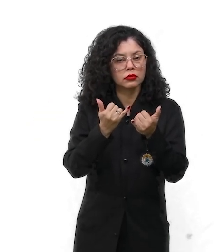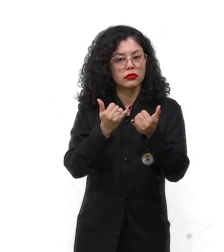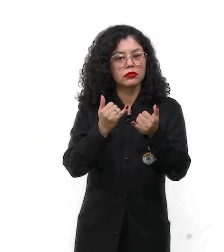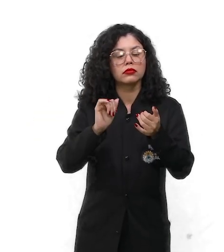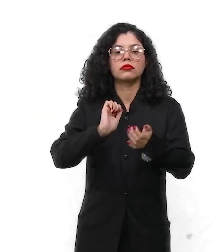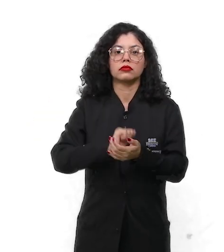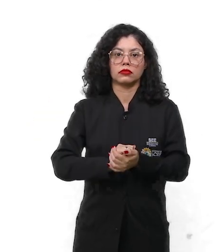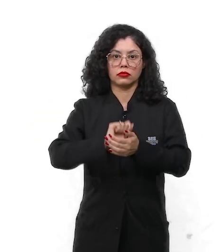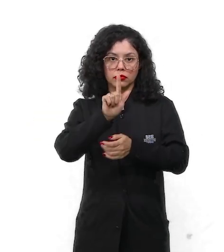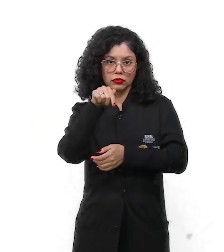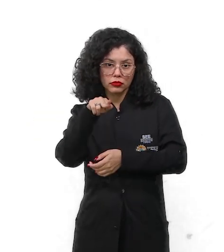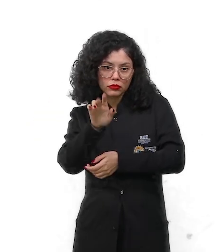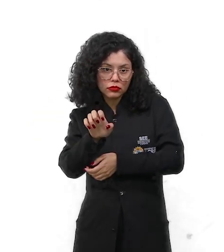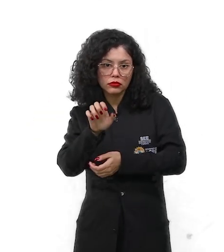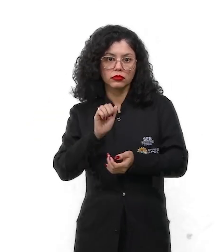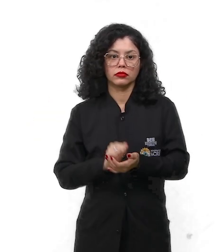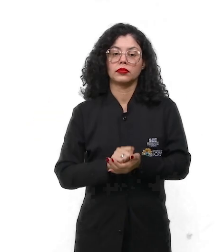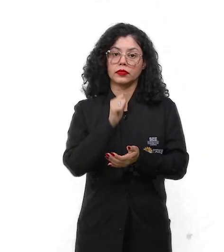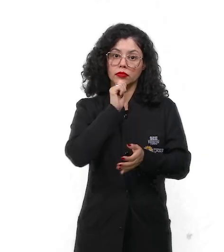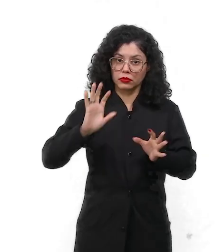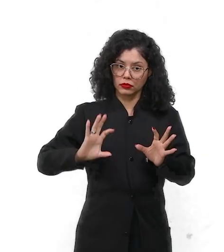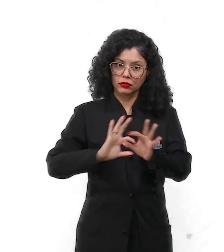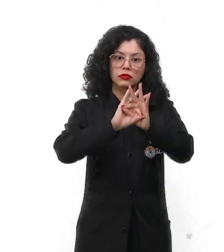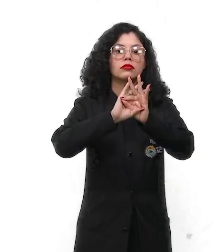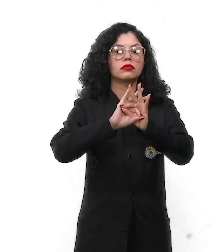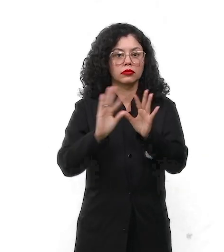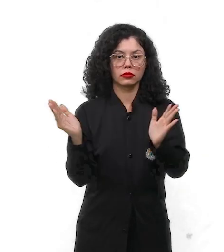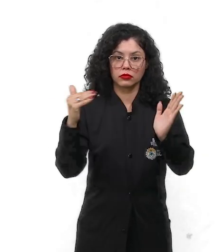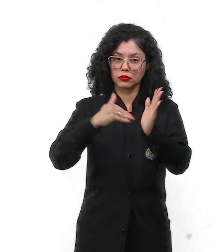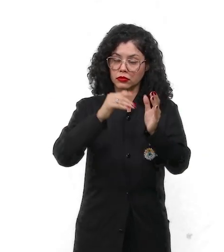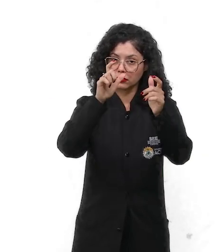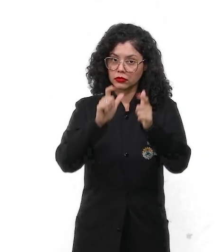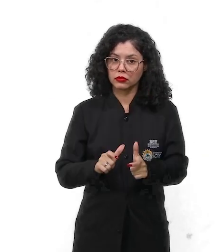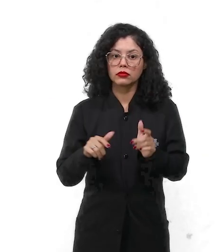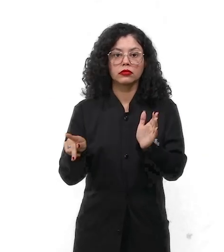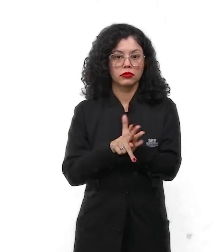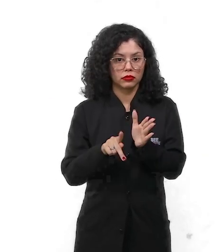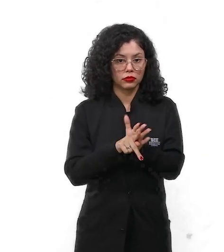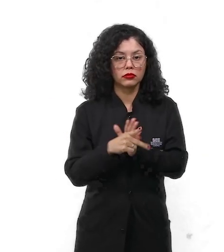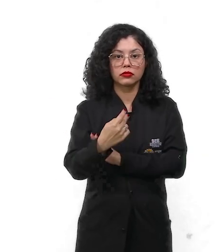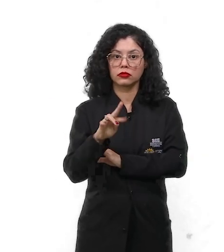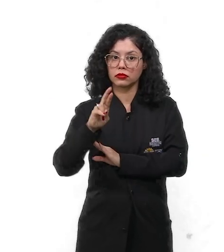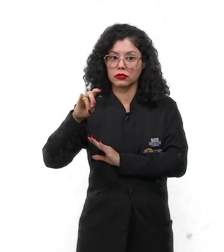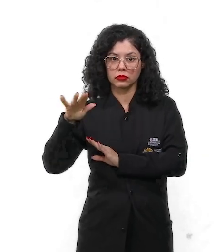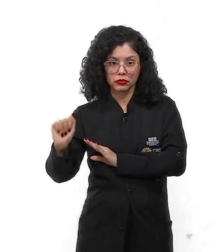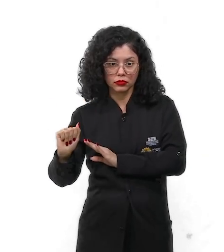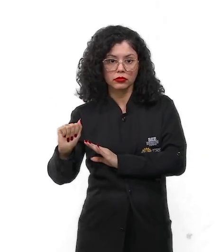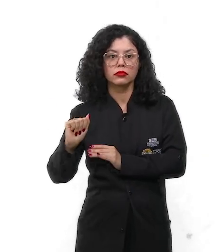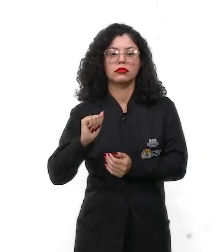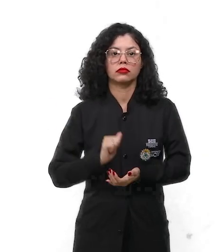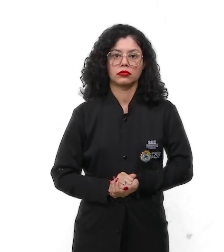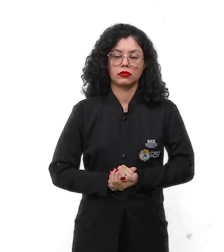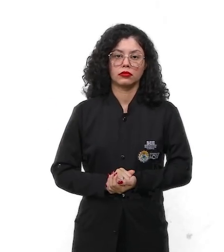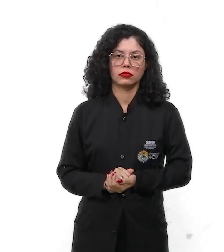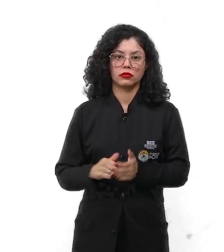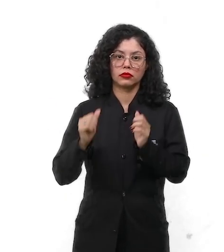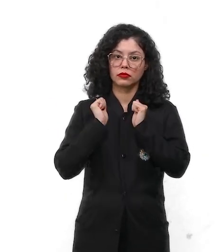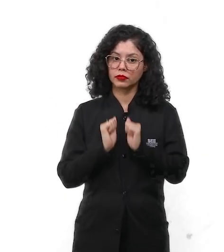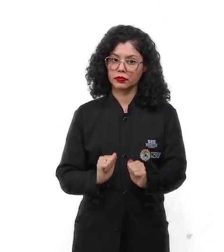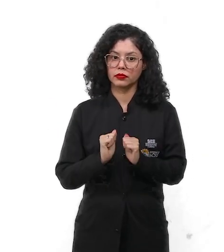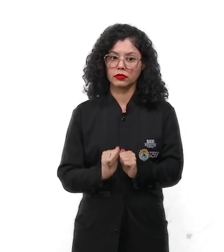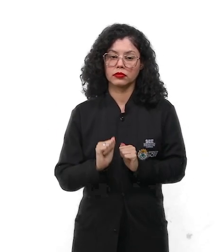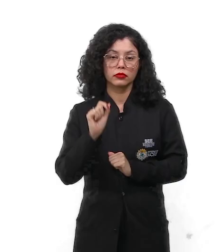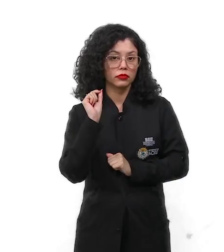genética, o gene, na íntegra, até o local de síntese proteica, que é o ribossomo, para poder